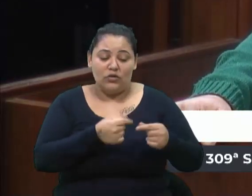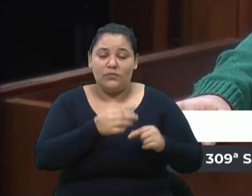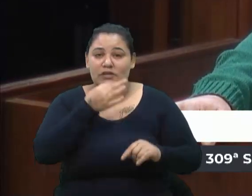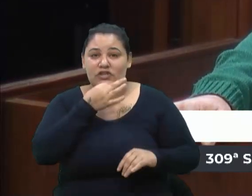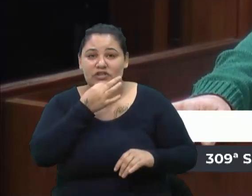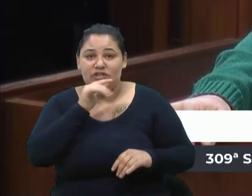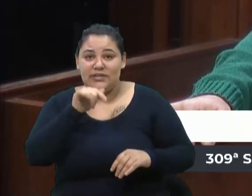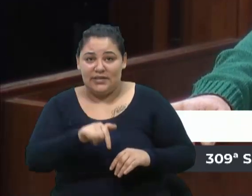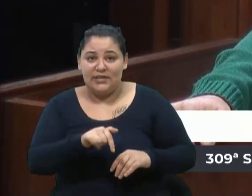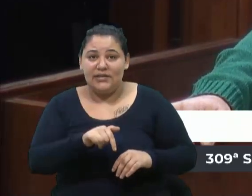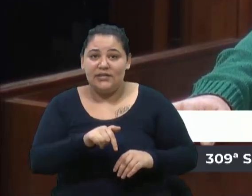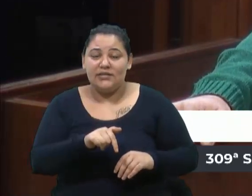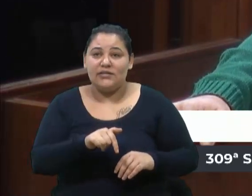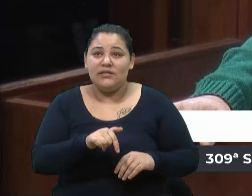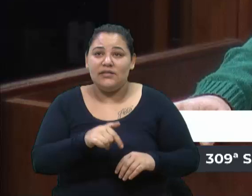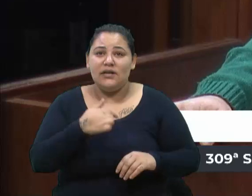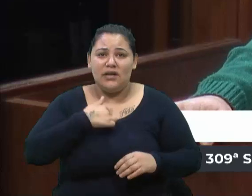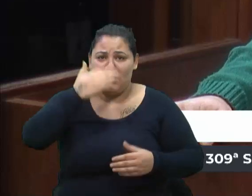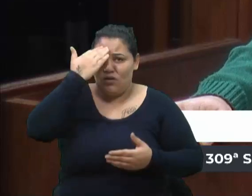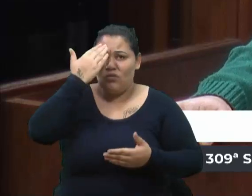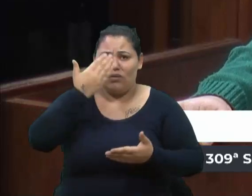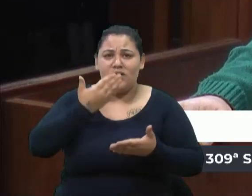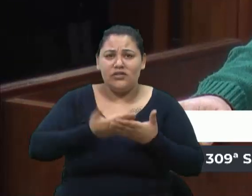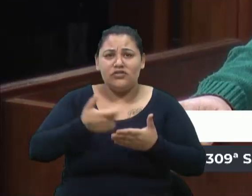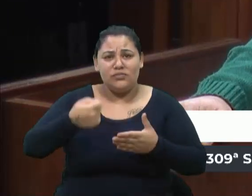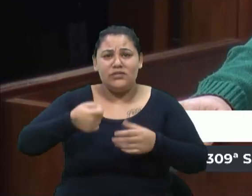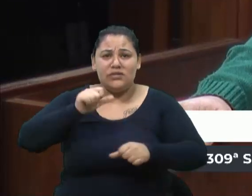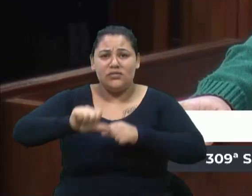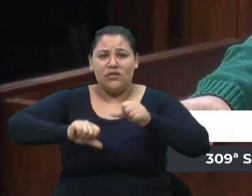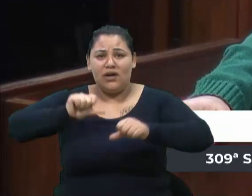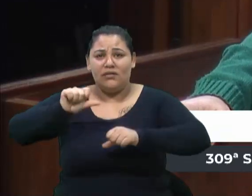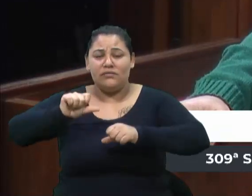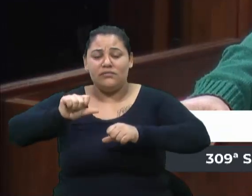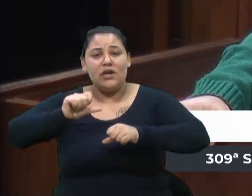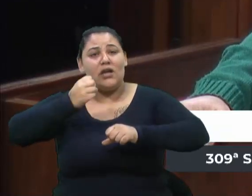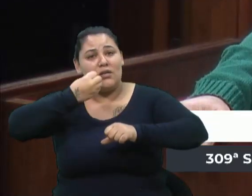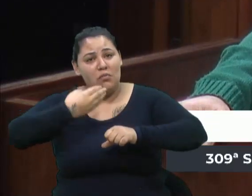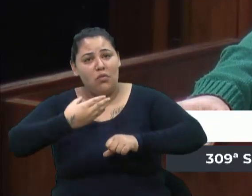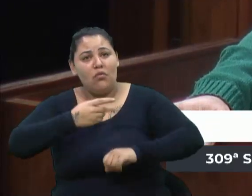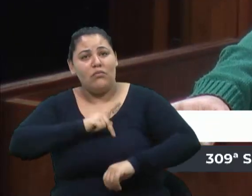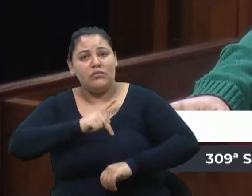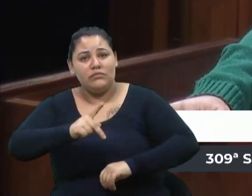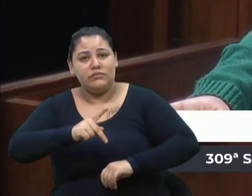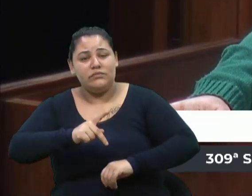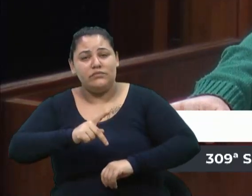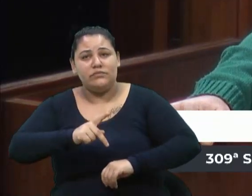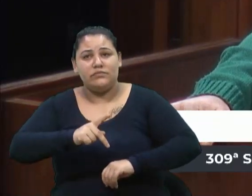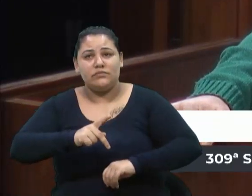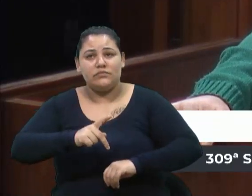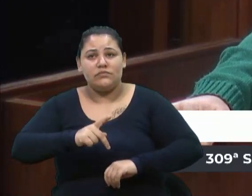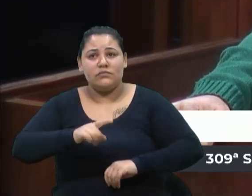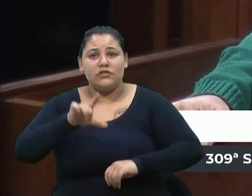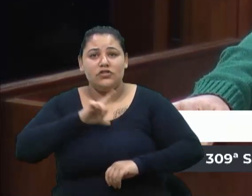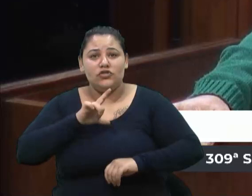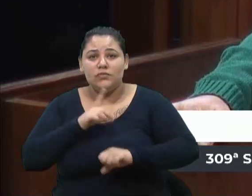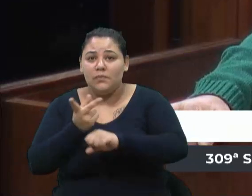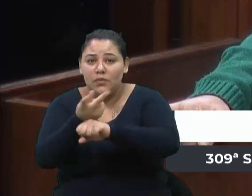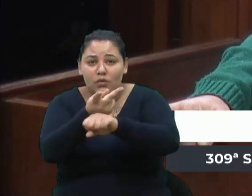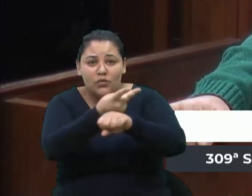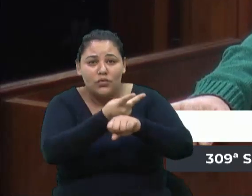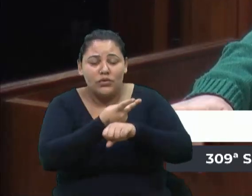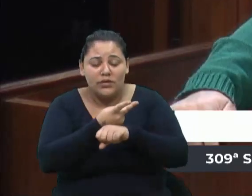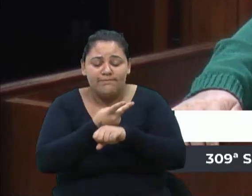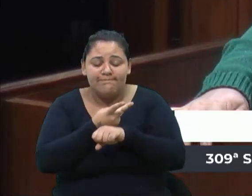cidade eu acho que deveria de mudar e que bom presidente que a gente busca as novas